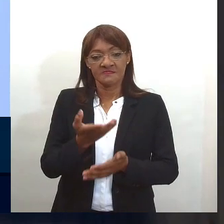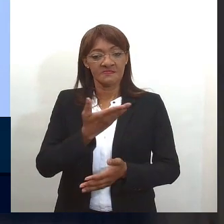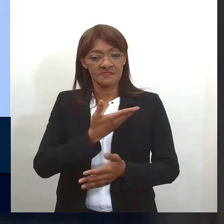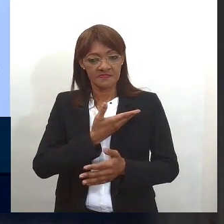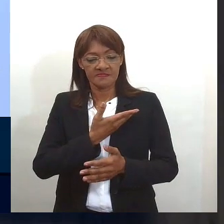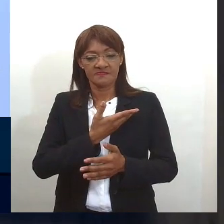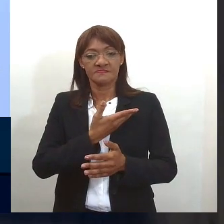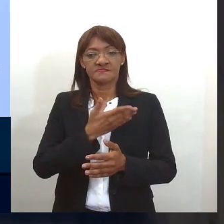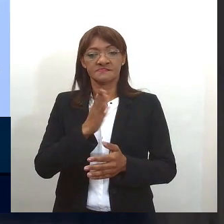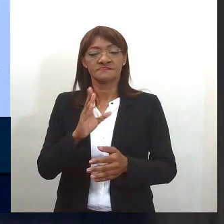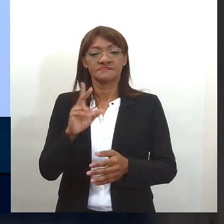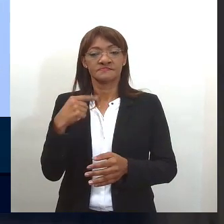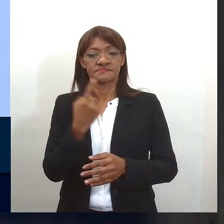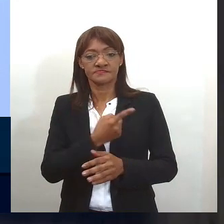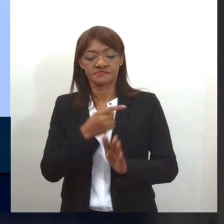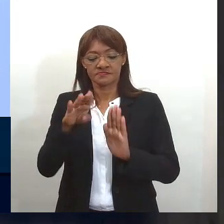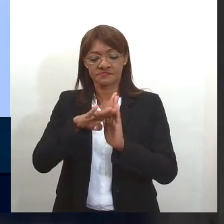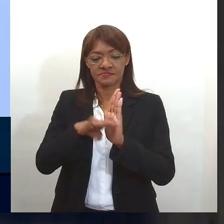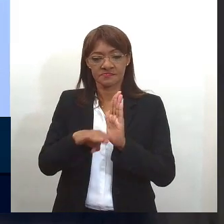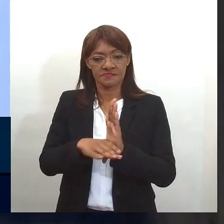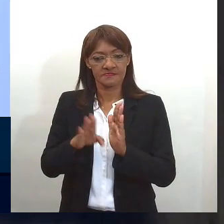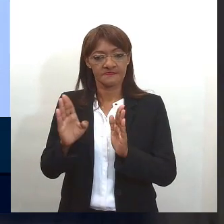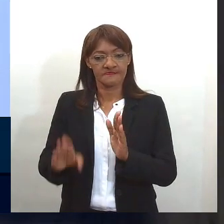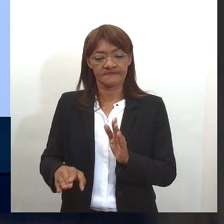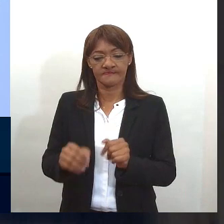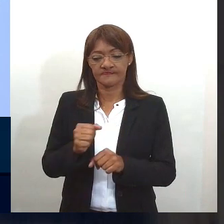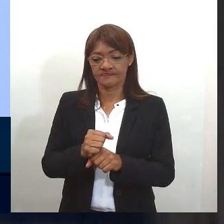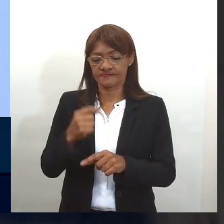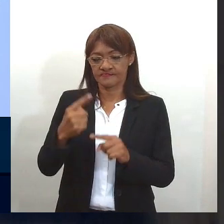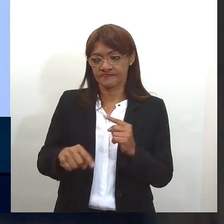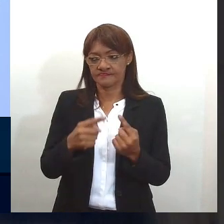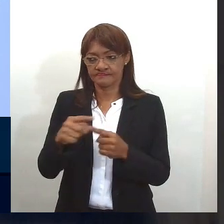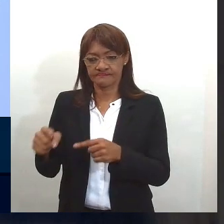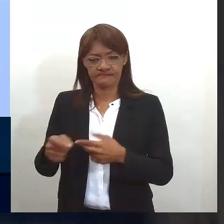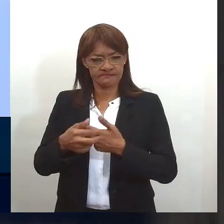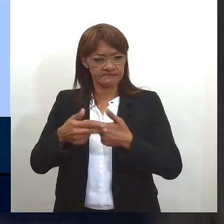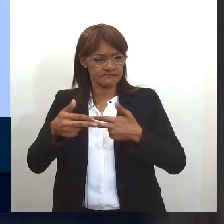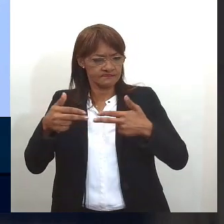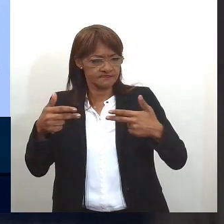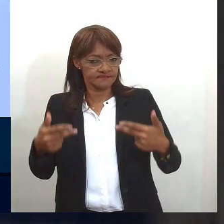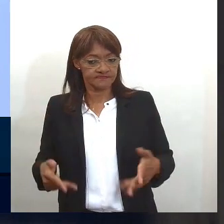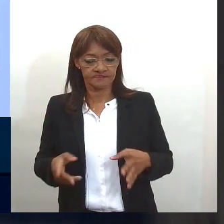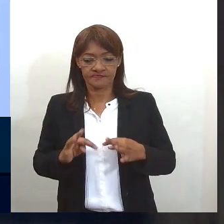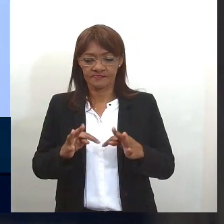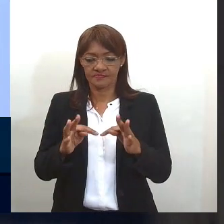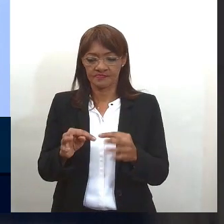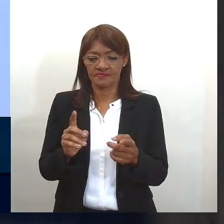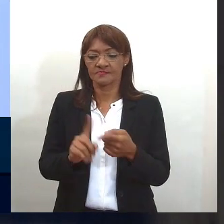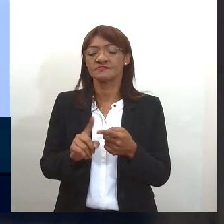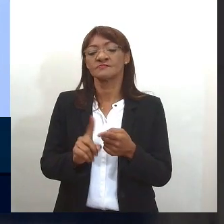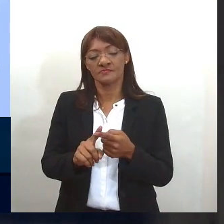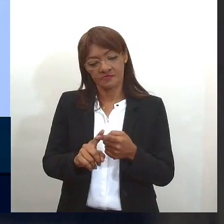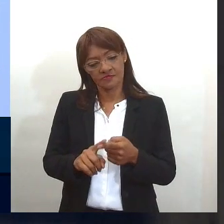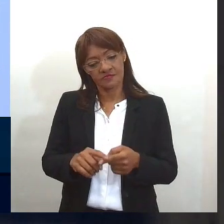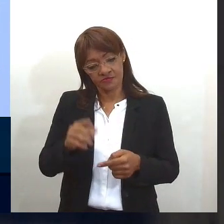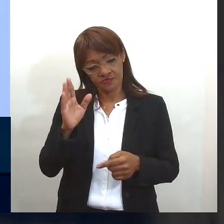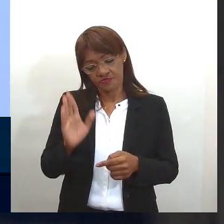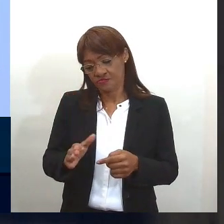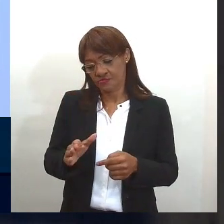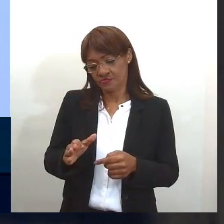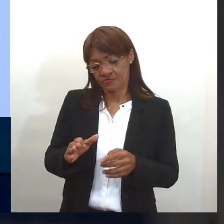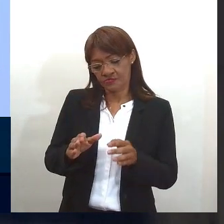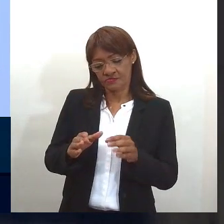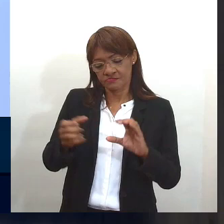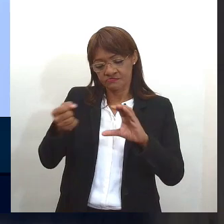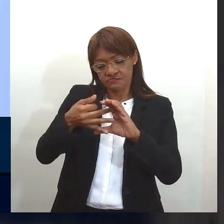combatemos a sonegação fiscal, implementamos uma série de tecnologias novas de comparação de dados. Então, a gente teve esse